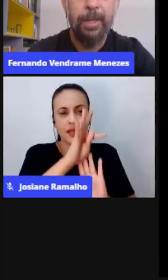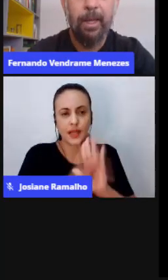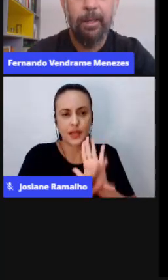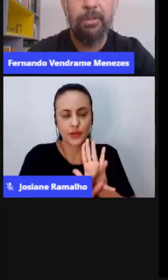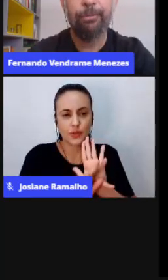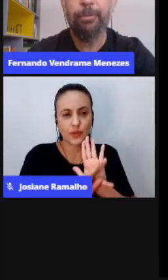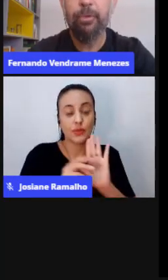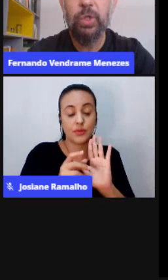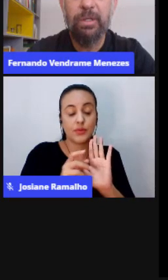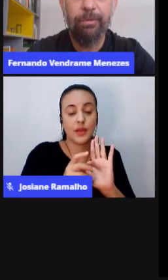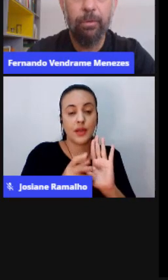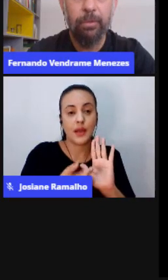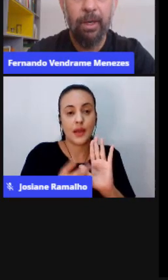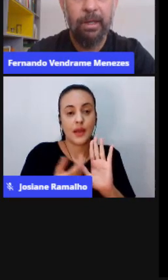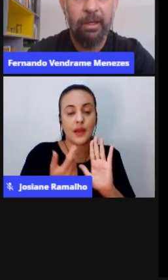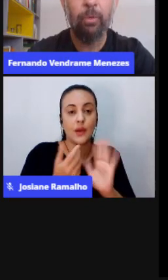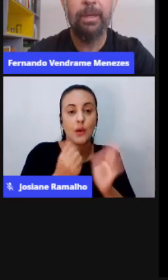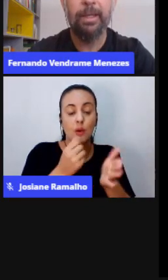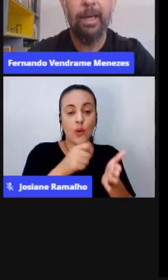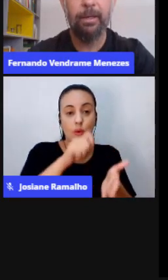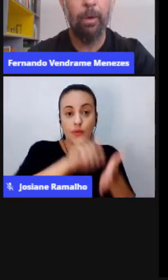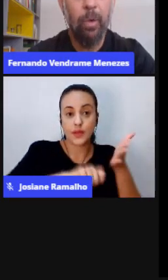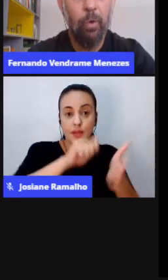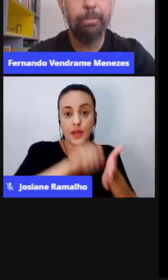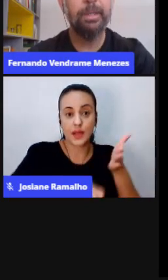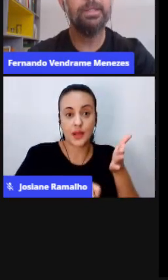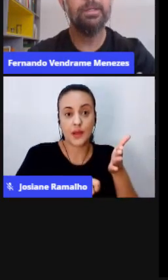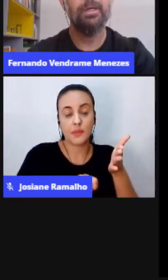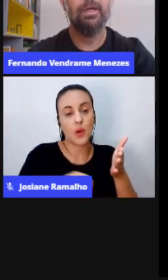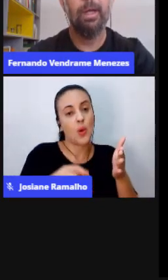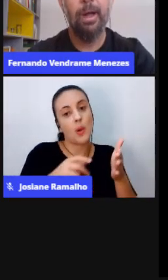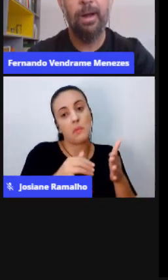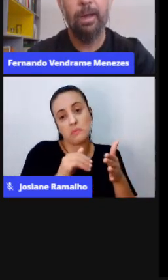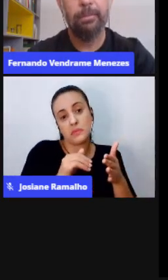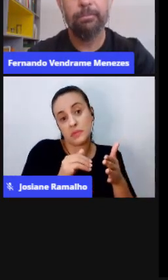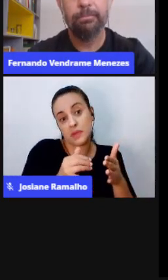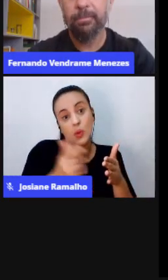oficiais, se for possível, indumentária, né, roupas,